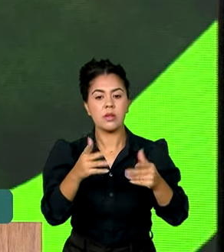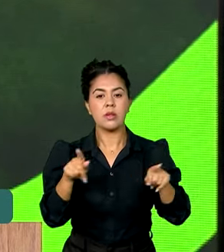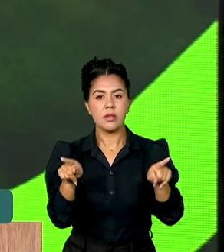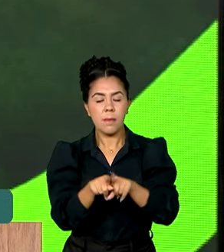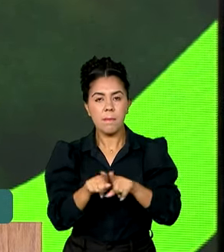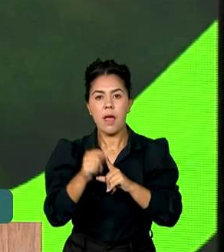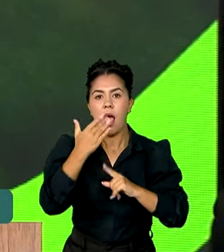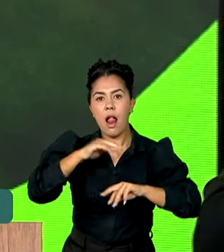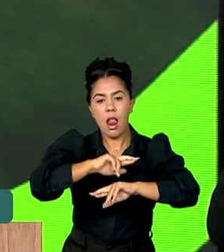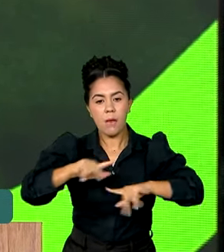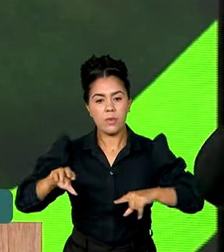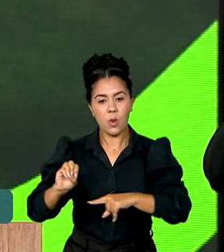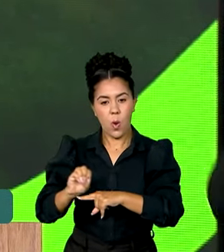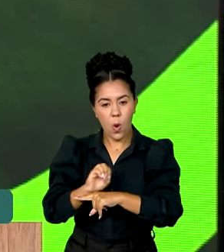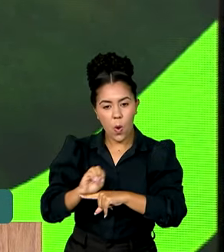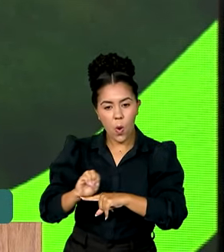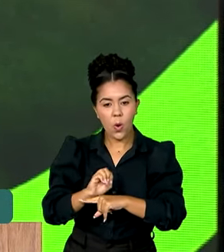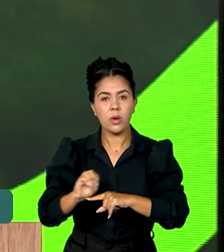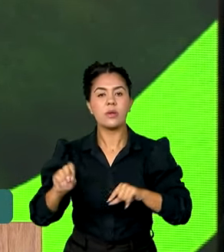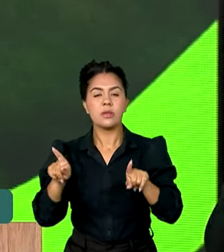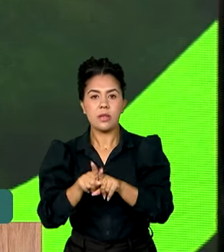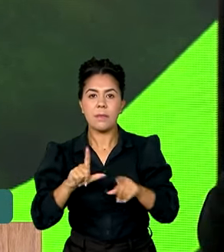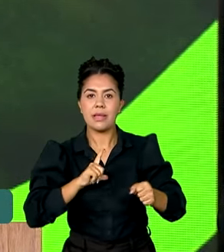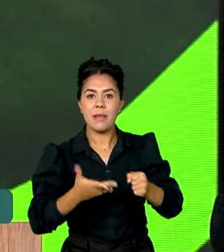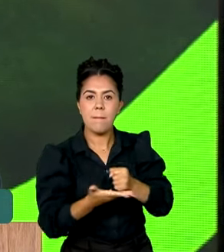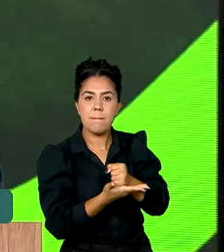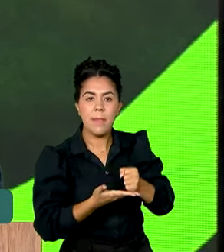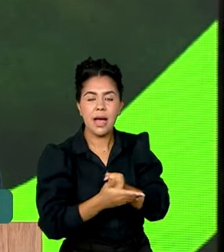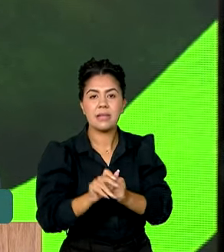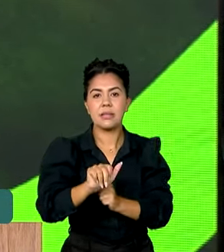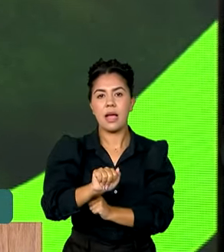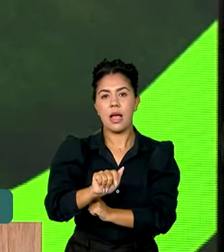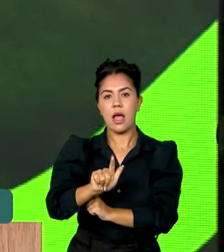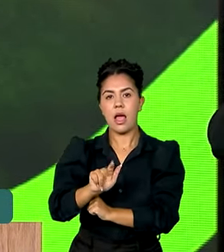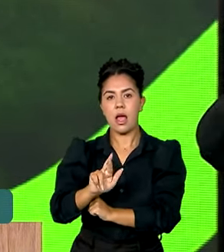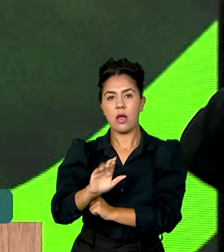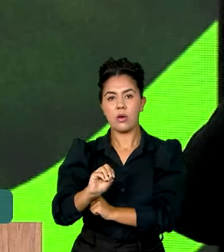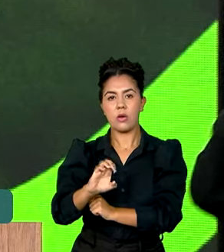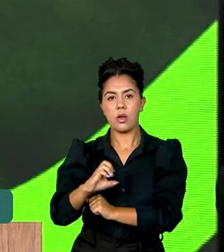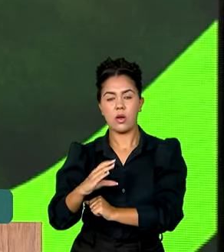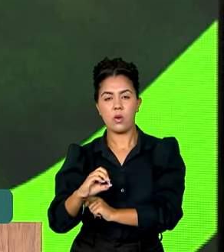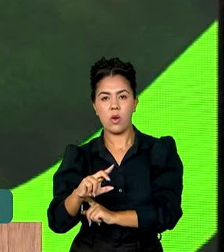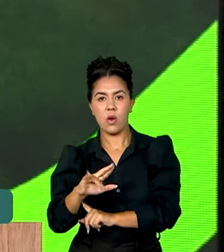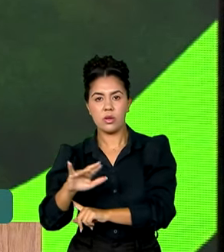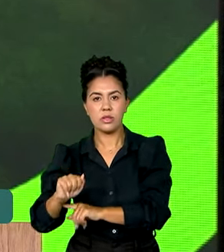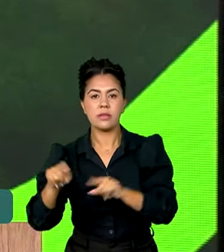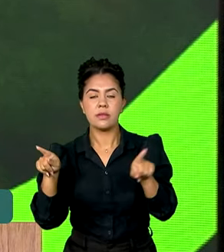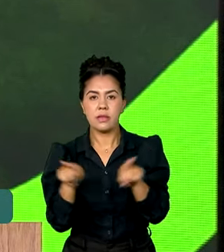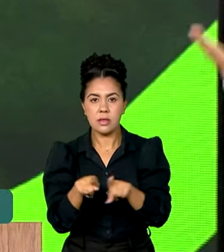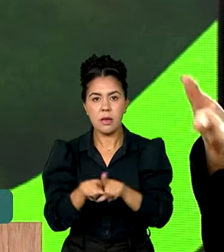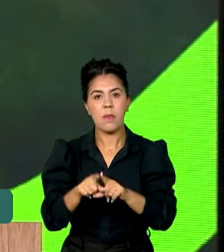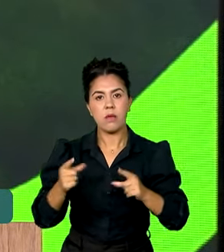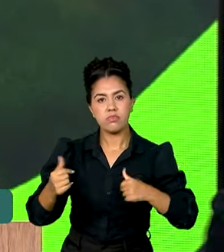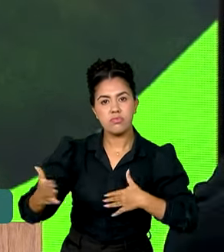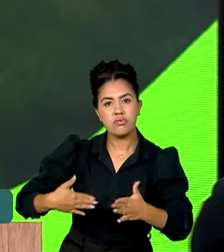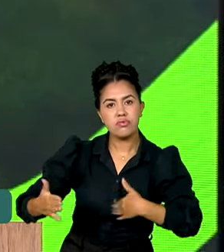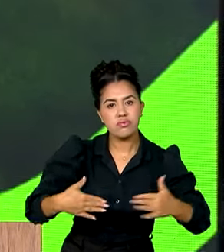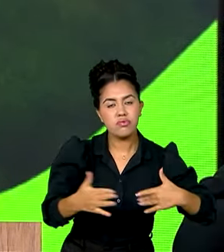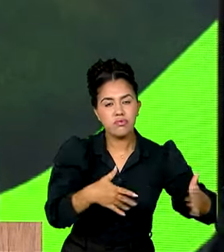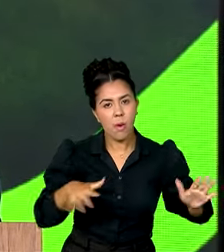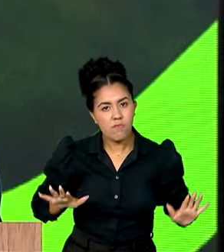orgânicos e de base agroecológica além de fortalecer a comercialização